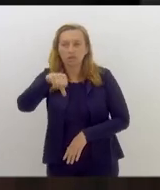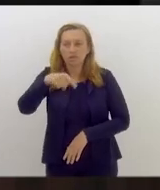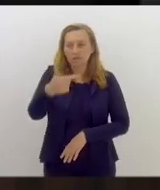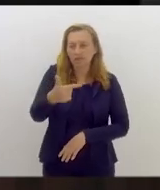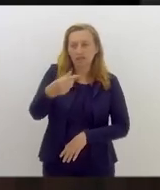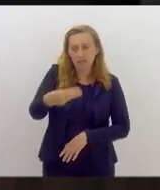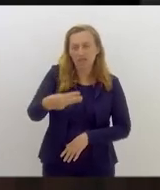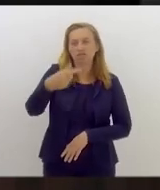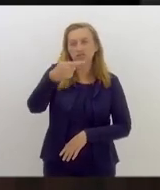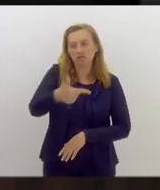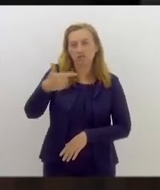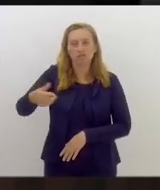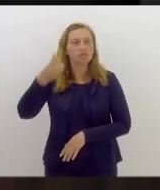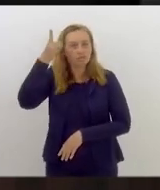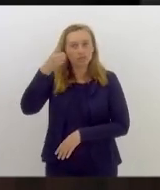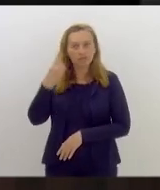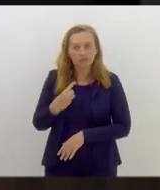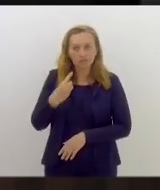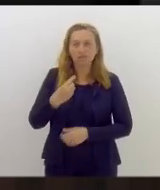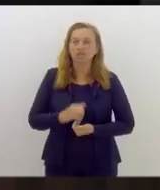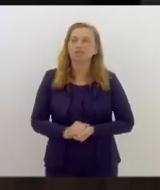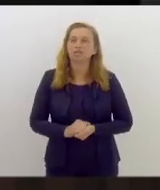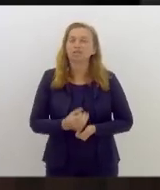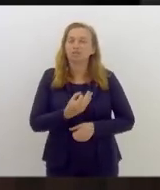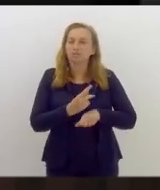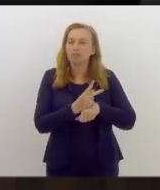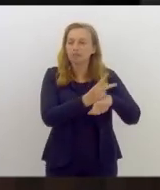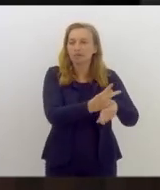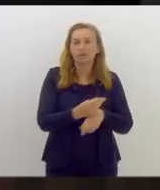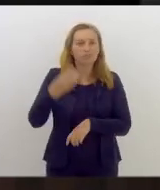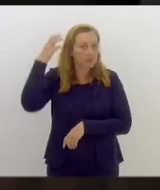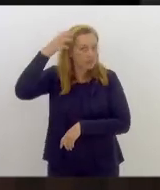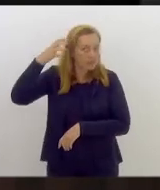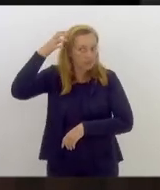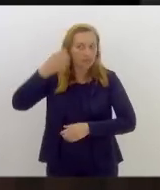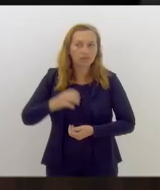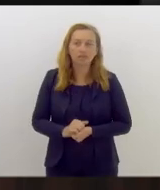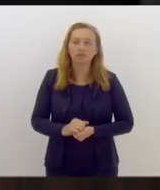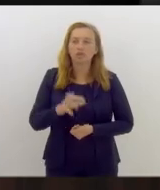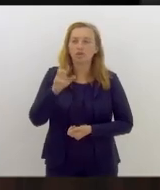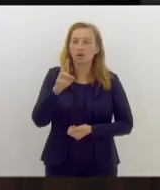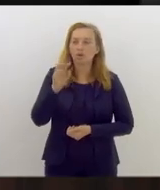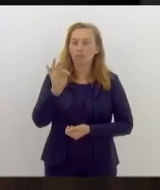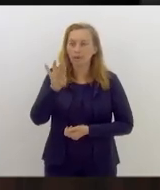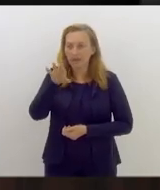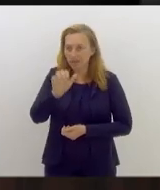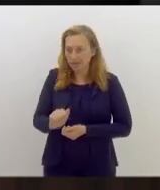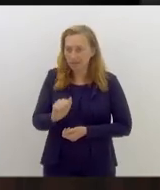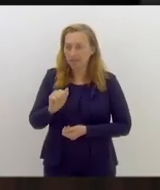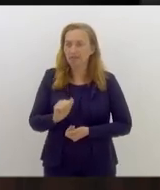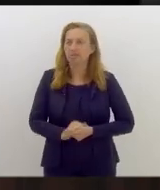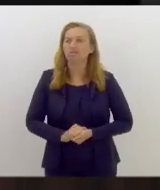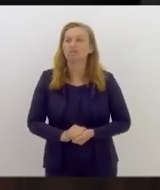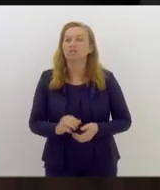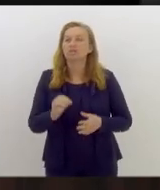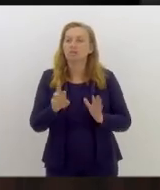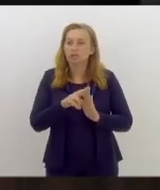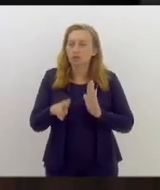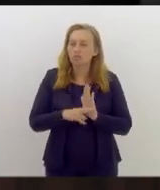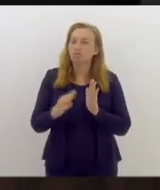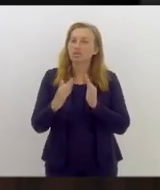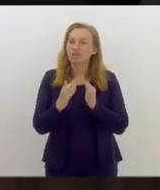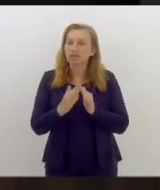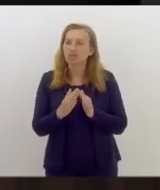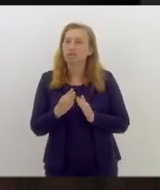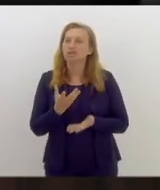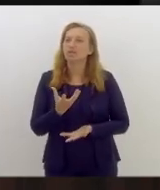deputado Adane Monteiro, concede o prêmio Marielle Franco a Roberta Eugênio, parecida da Comissão de Normas Internas e